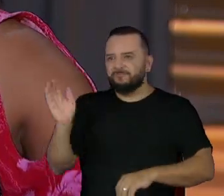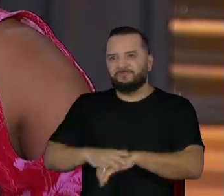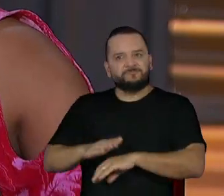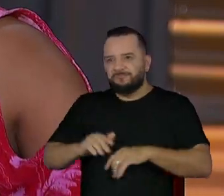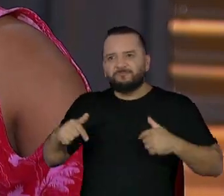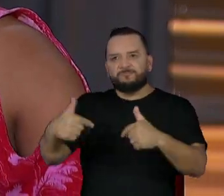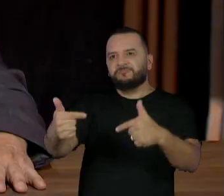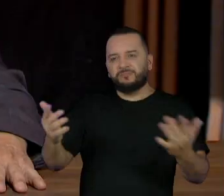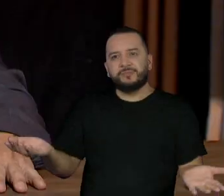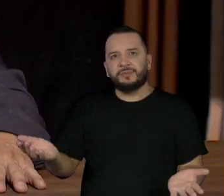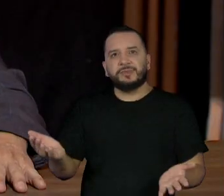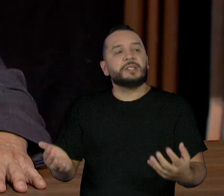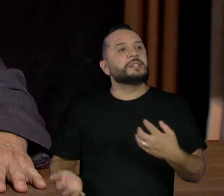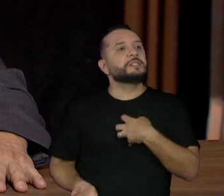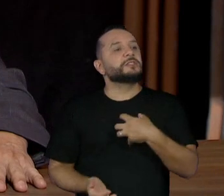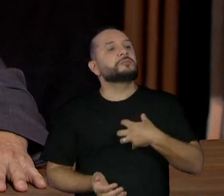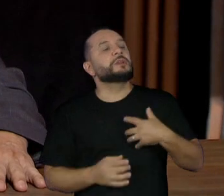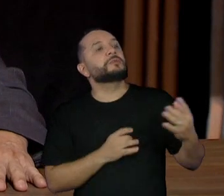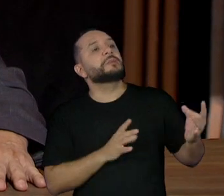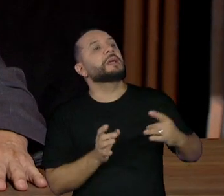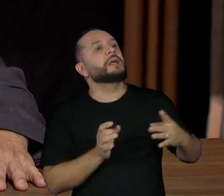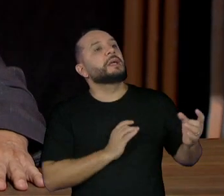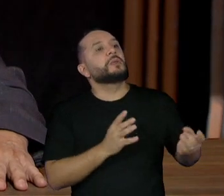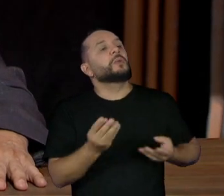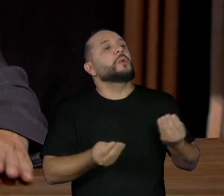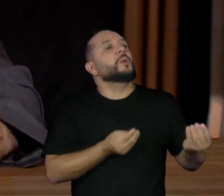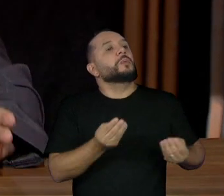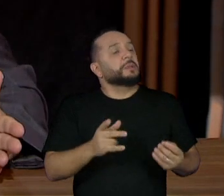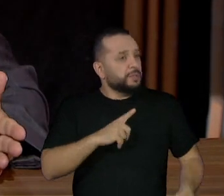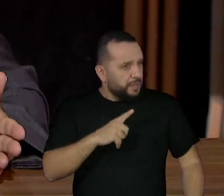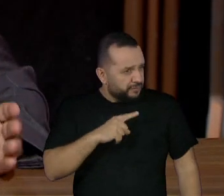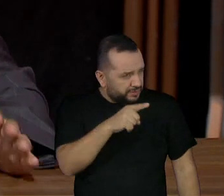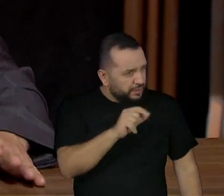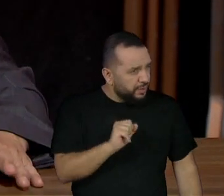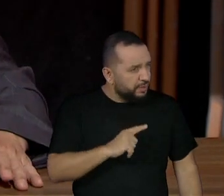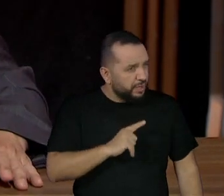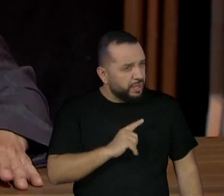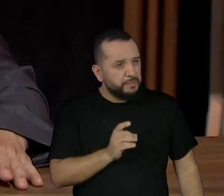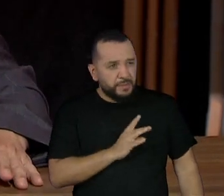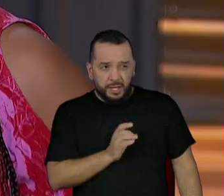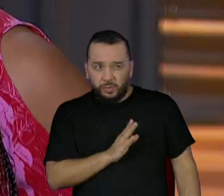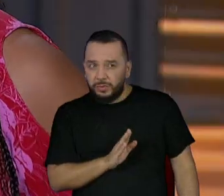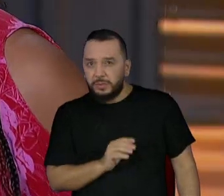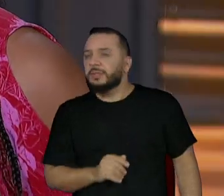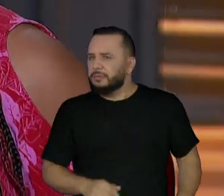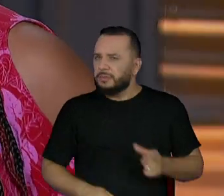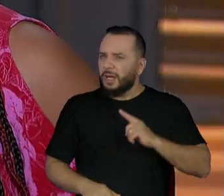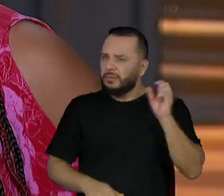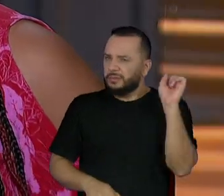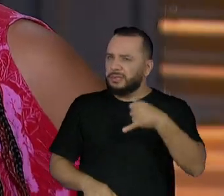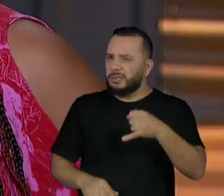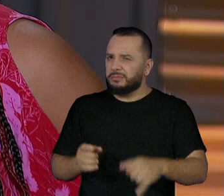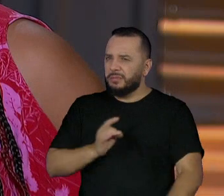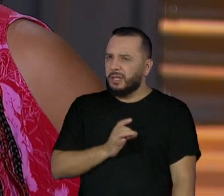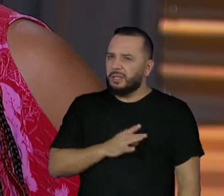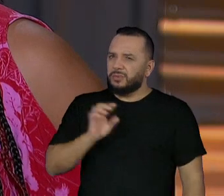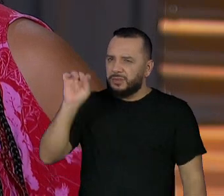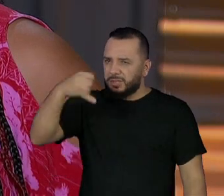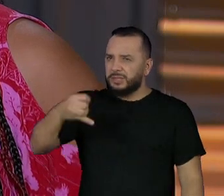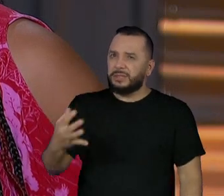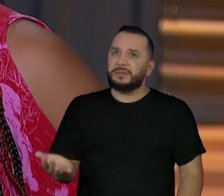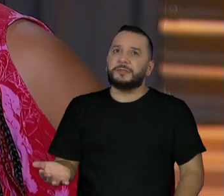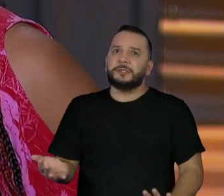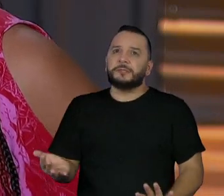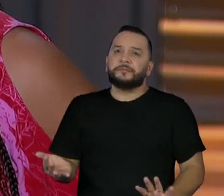esse espaço. E o sentimento de medo, você acha que ele existe? Você tem esse sentimento? Com certeza eu tenho um sentimento de medo,